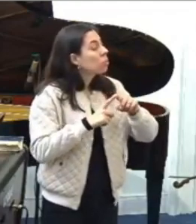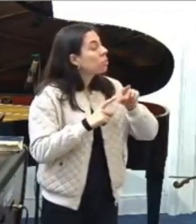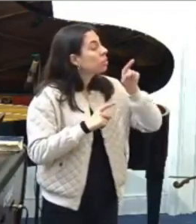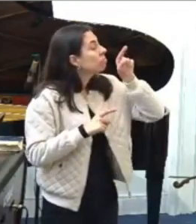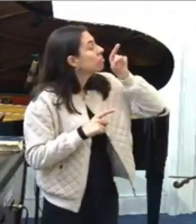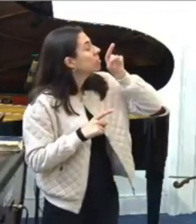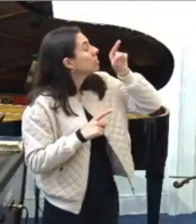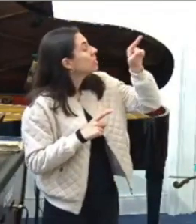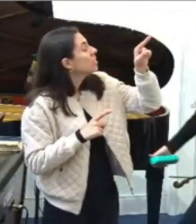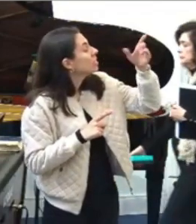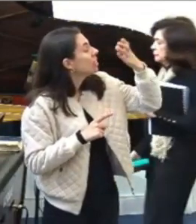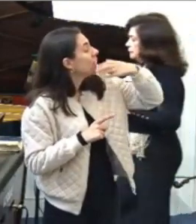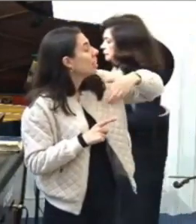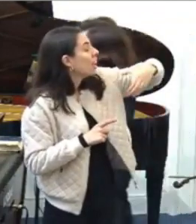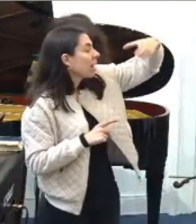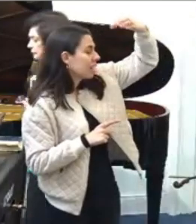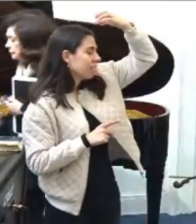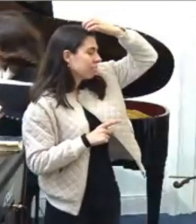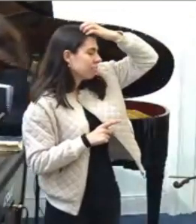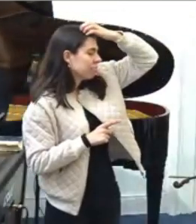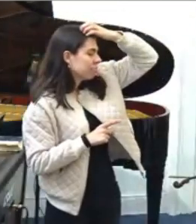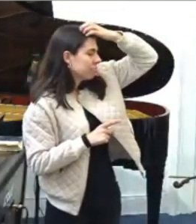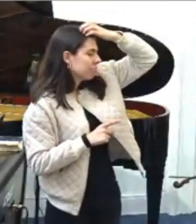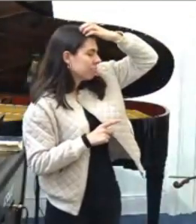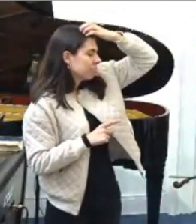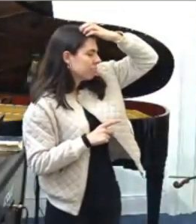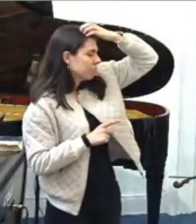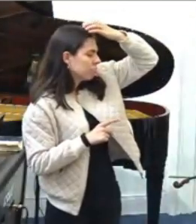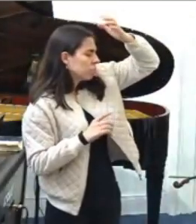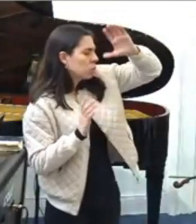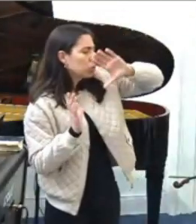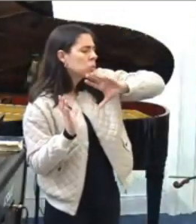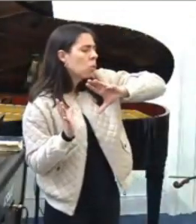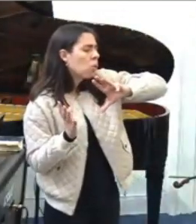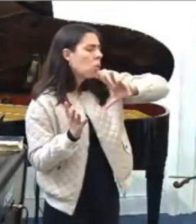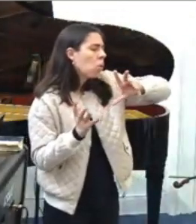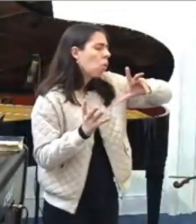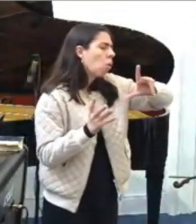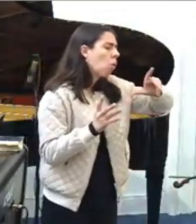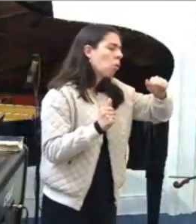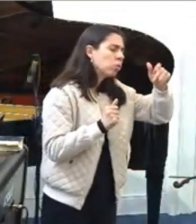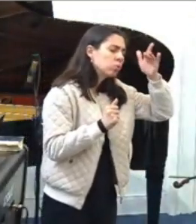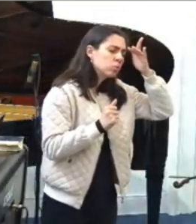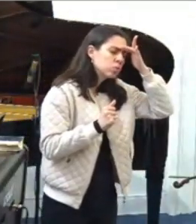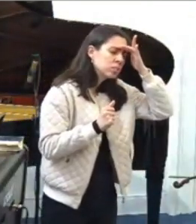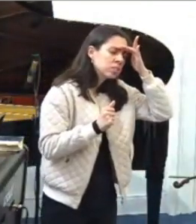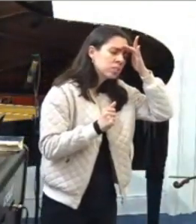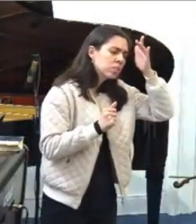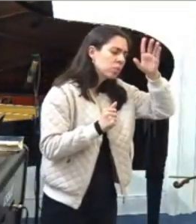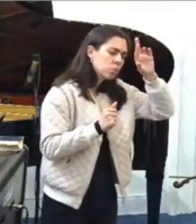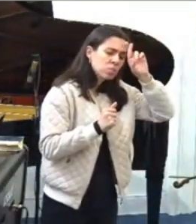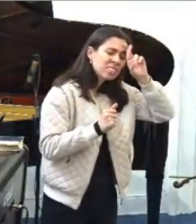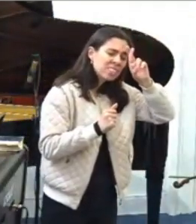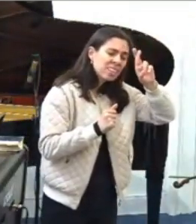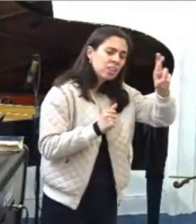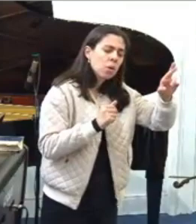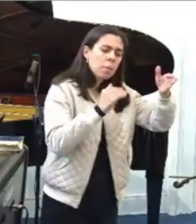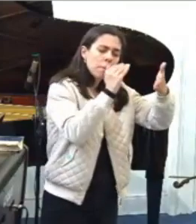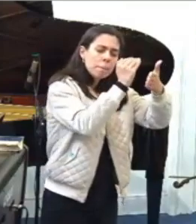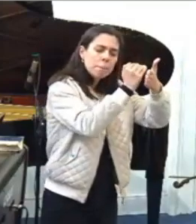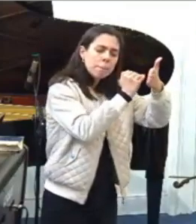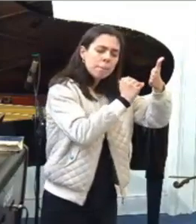que todos os detalhes dessa vida estão debaixo da sua soberania, que não